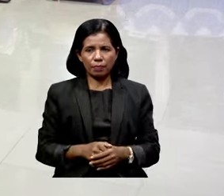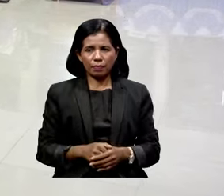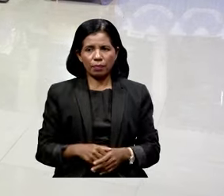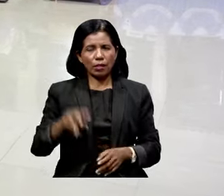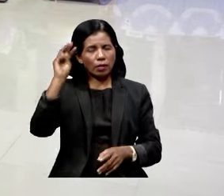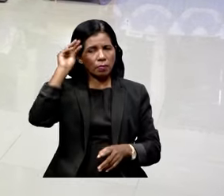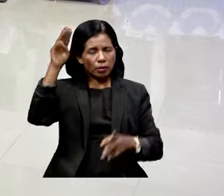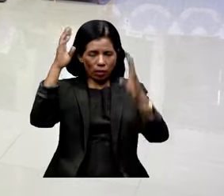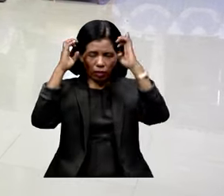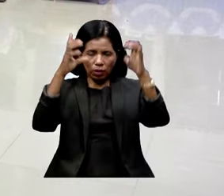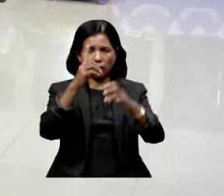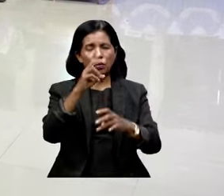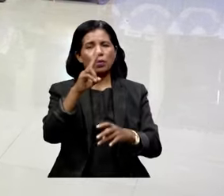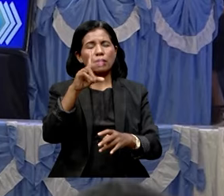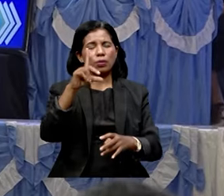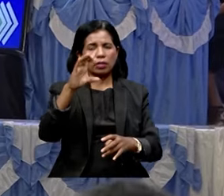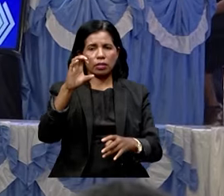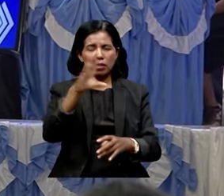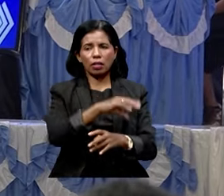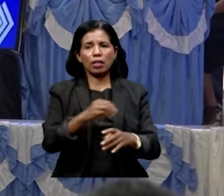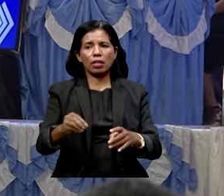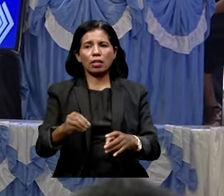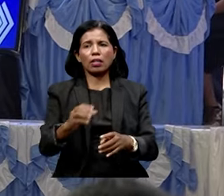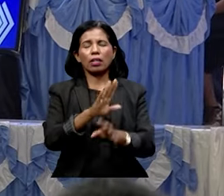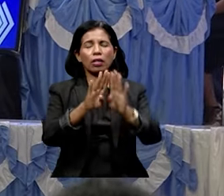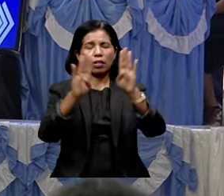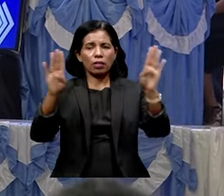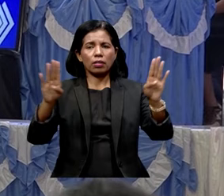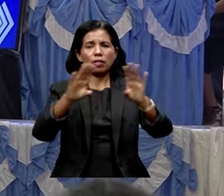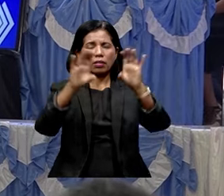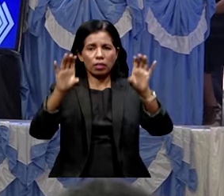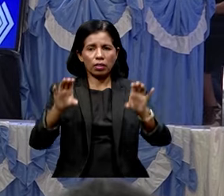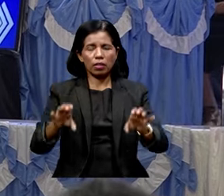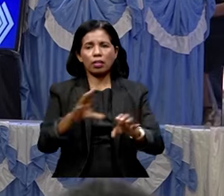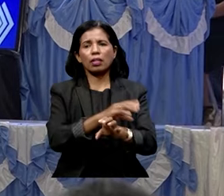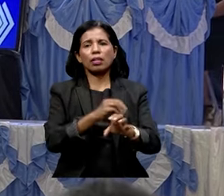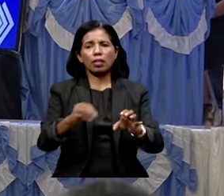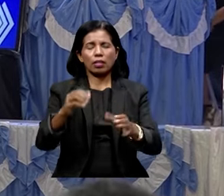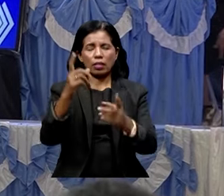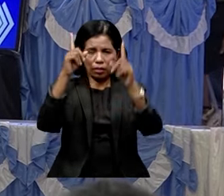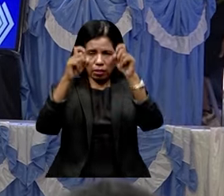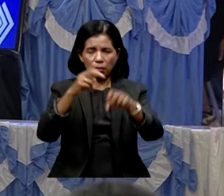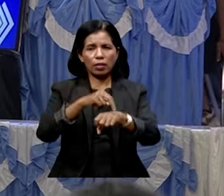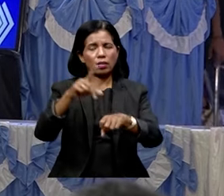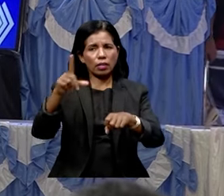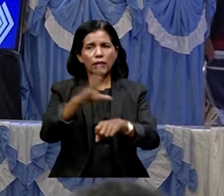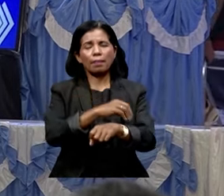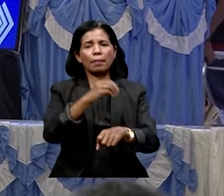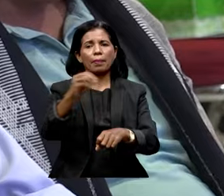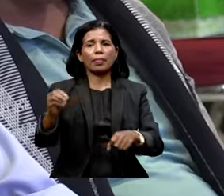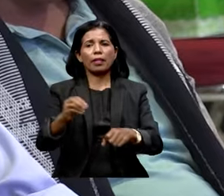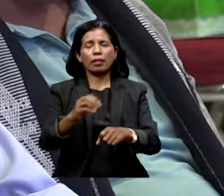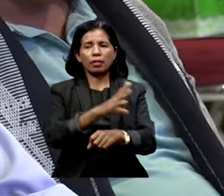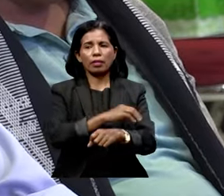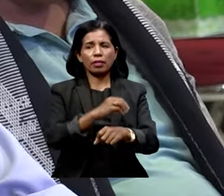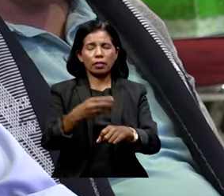Ministra da Educação Dulce de Jesus atou questão, né? A foi na abertura certame nacional ba comemoração lorong 30 de agosto tinang, né? E a salão